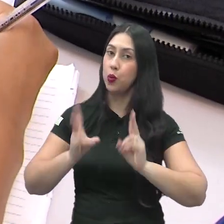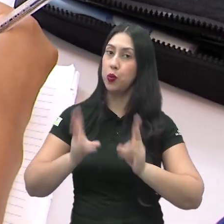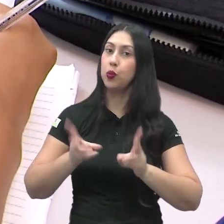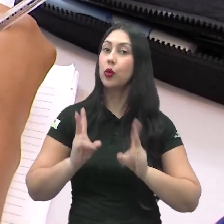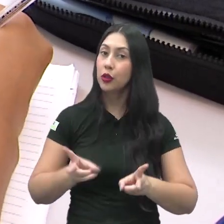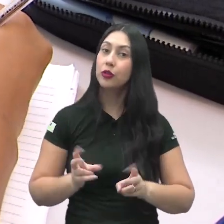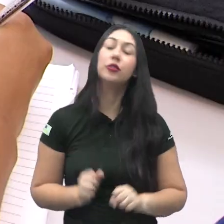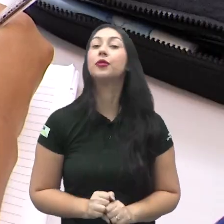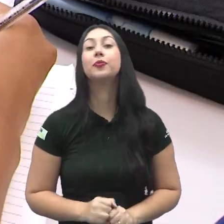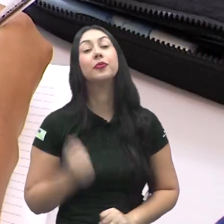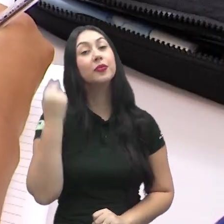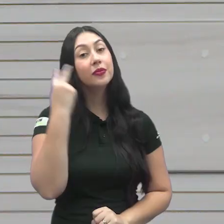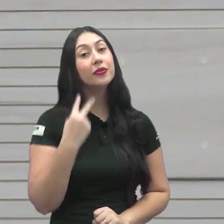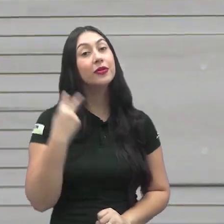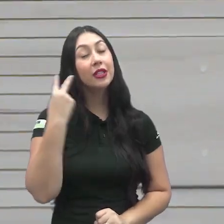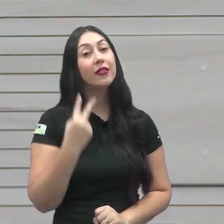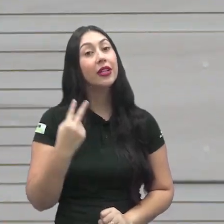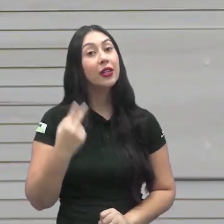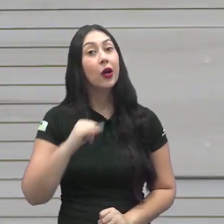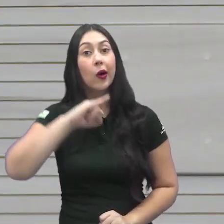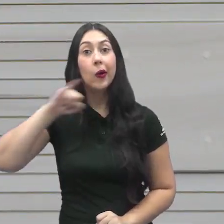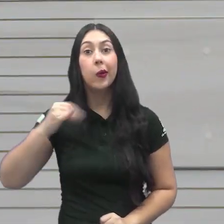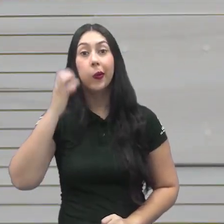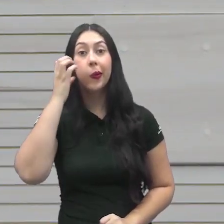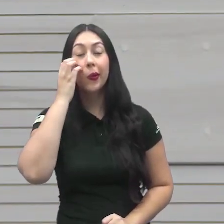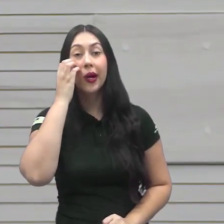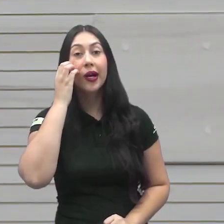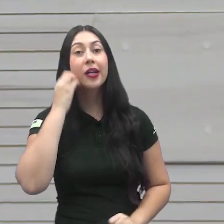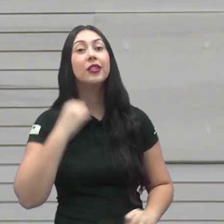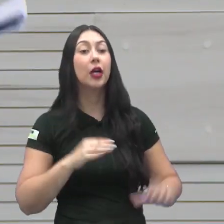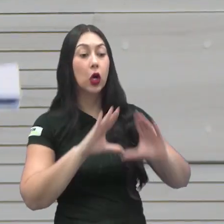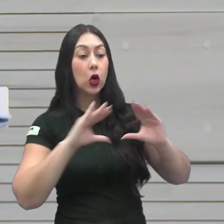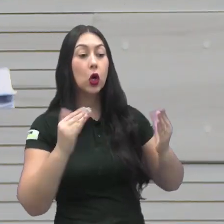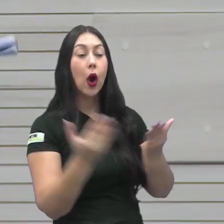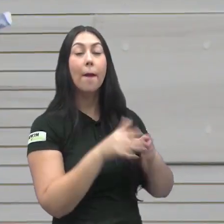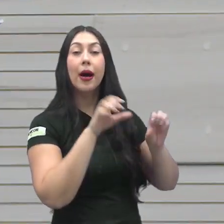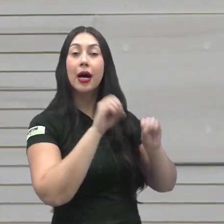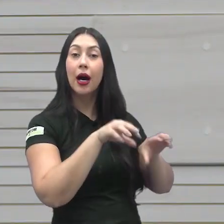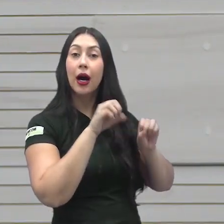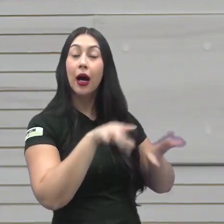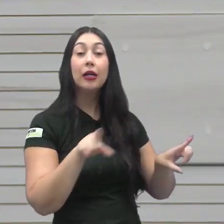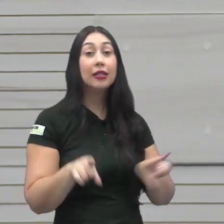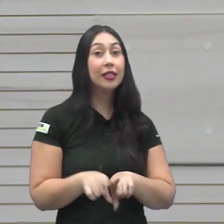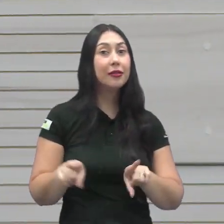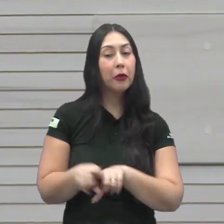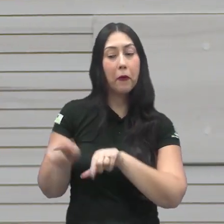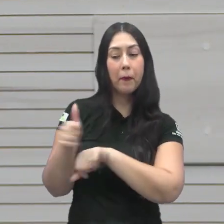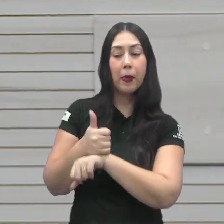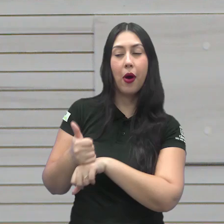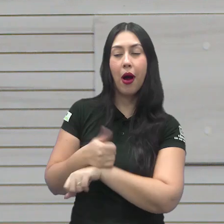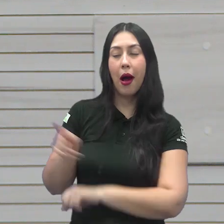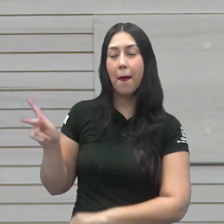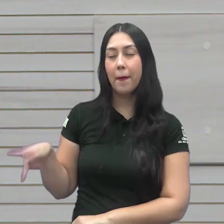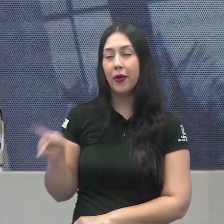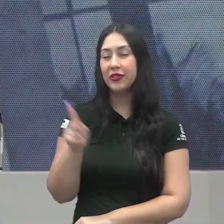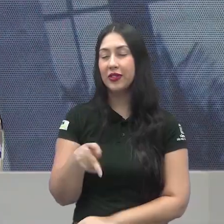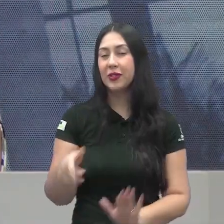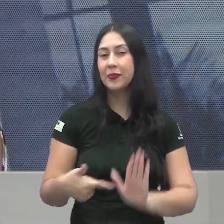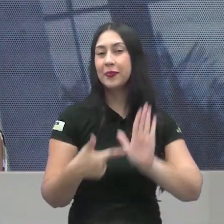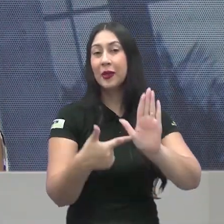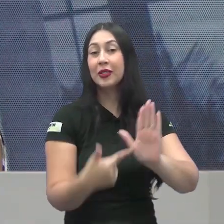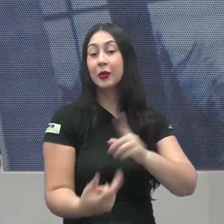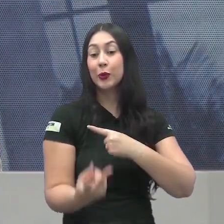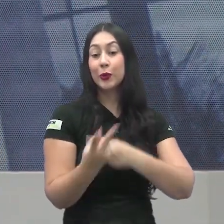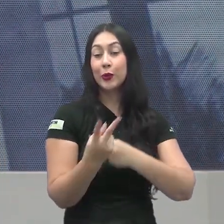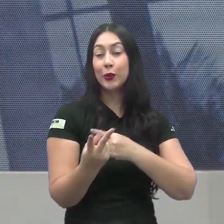das atividades escolares. A vereadora Juliana Fraga, relatora da Comissão de Educação e também professora,